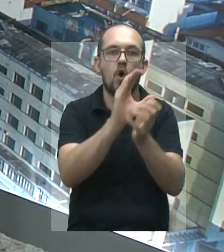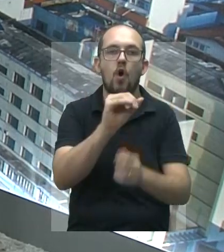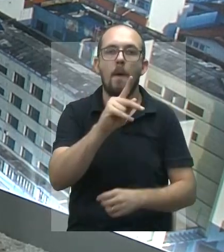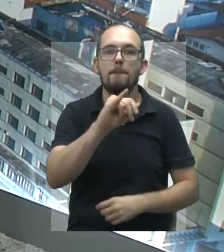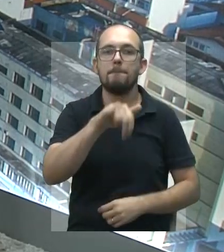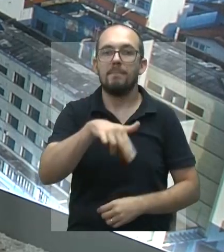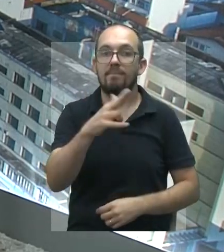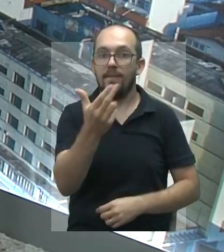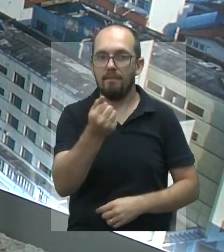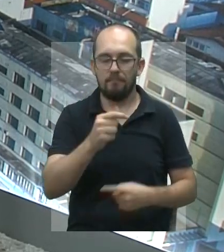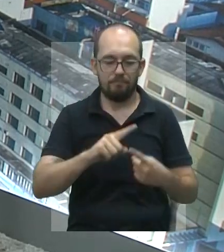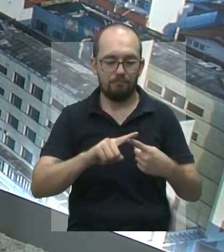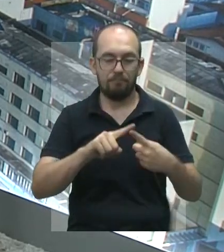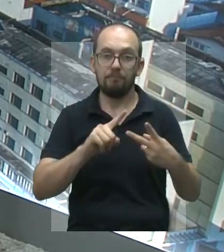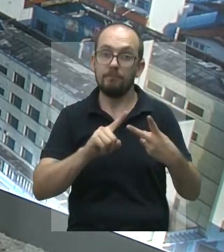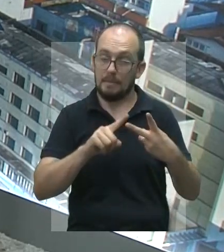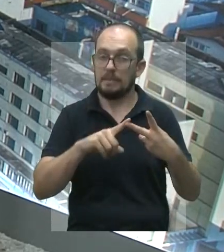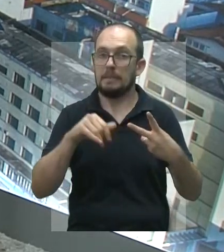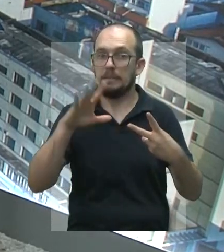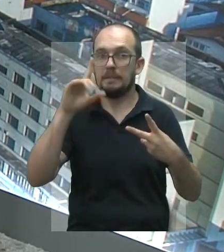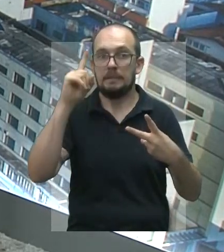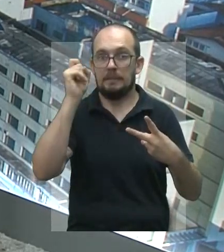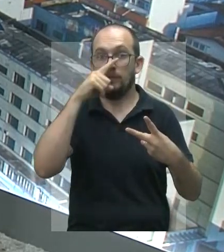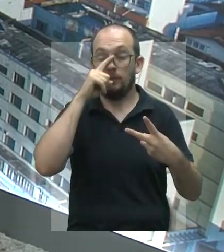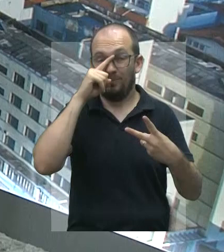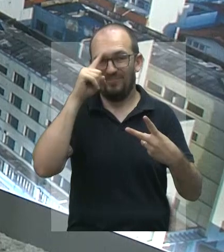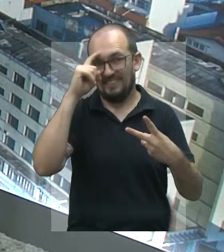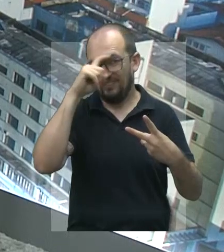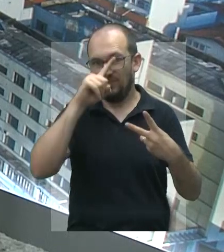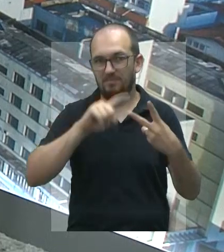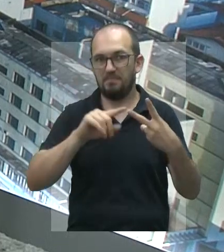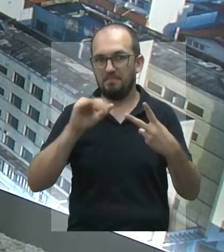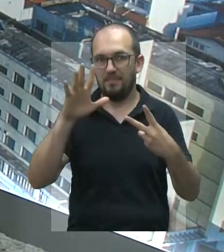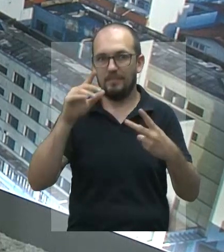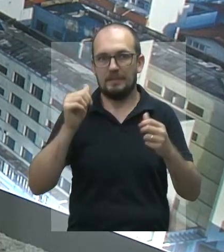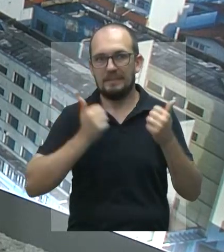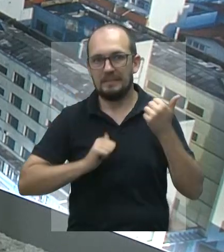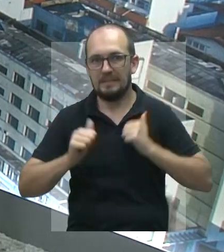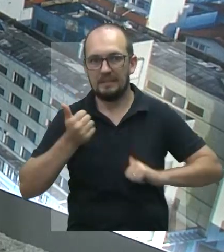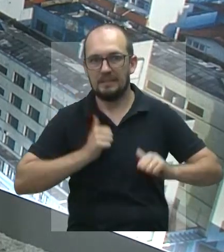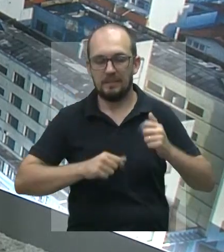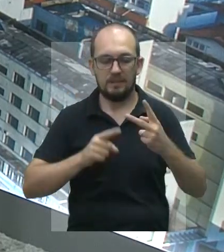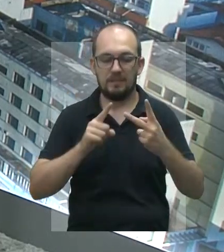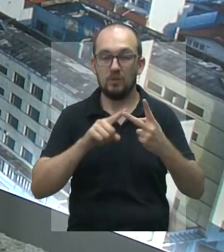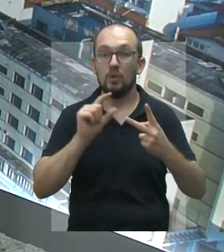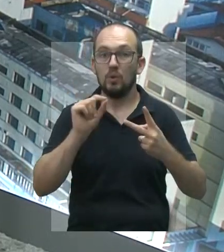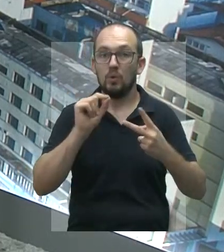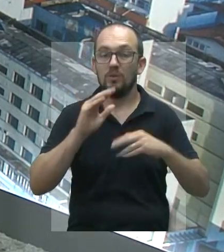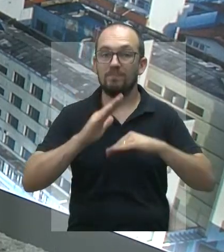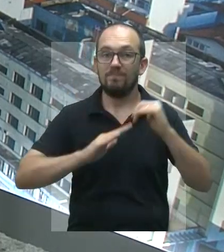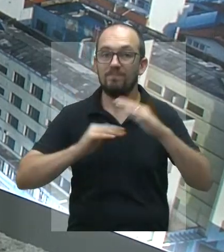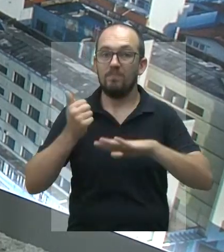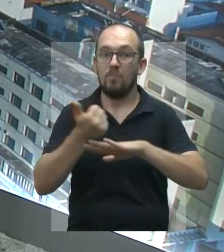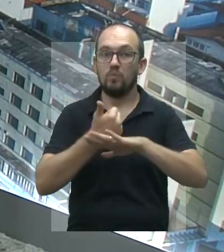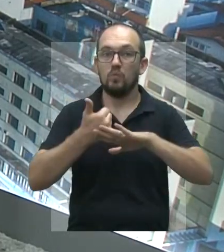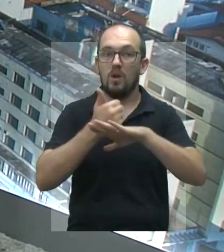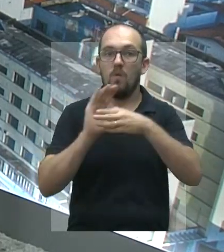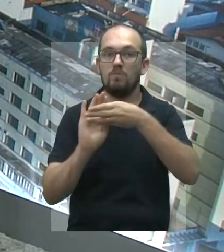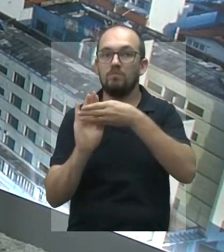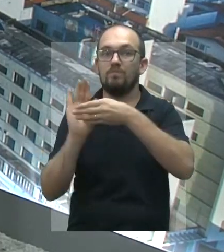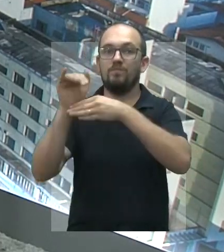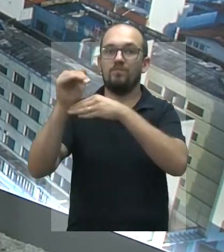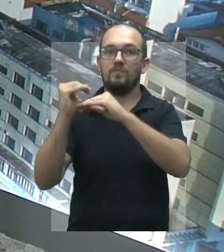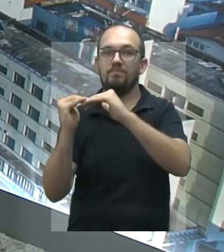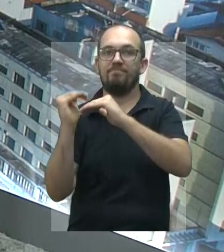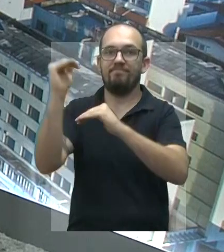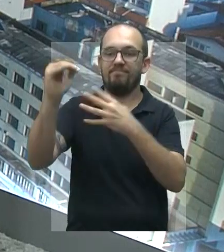segundo desafio, que talvez seja o maior deles e que cria uma expectativa muito grande nos torcedores, é a busca pelo acesso, Sim. que agora de fato